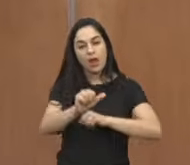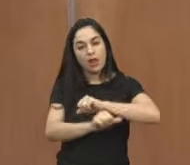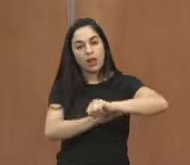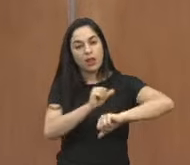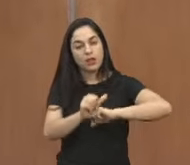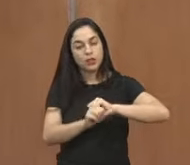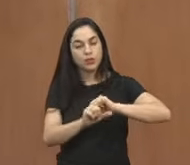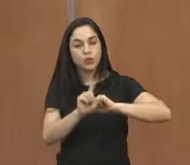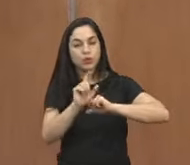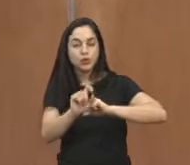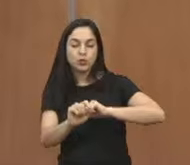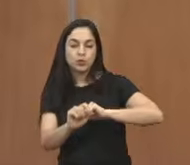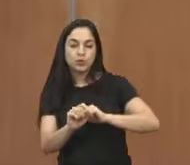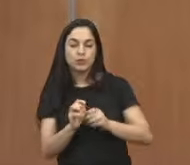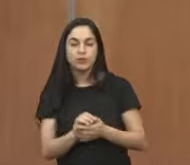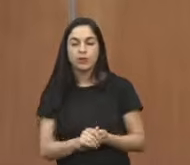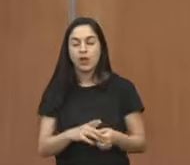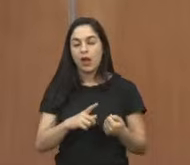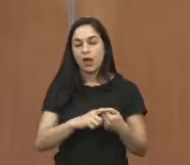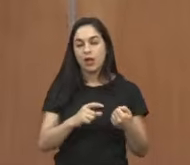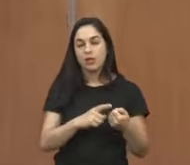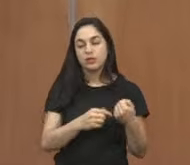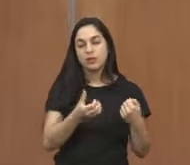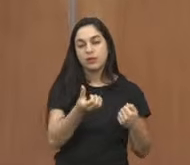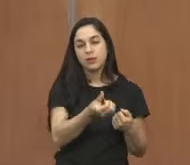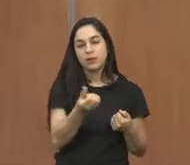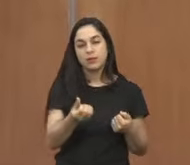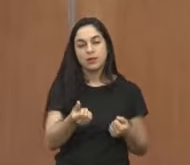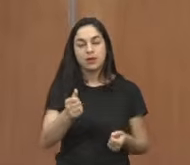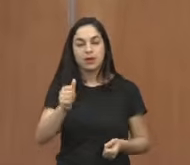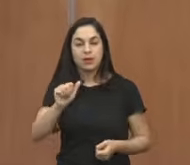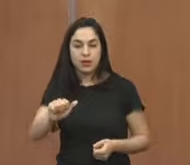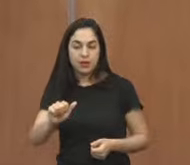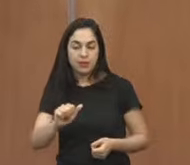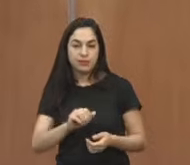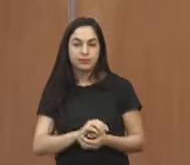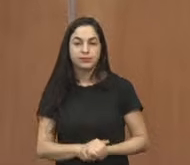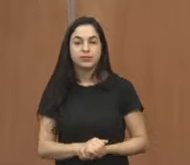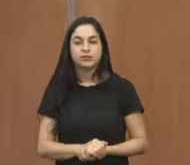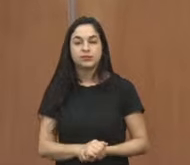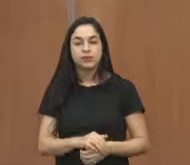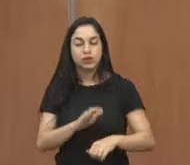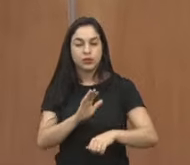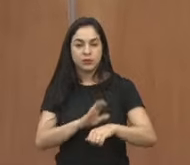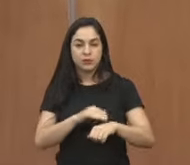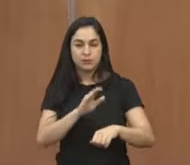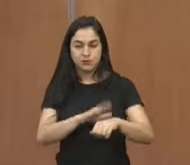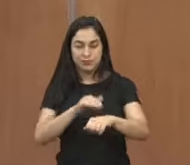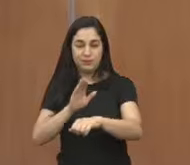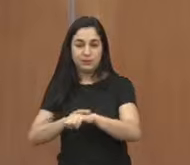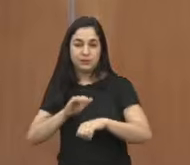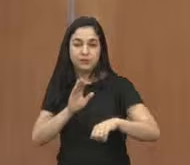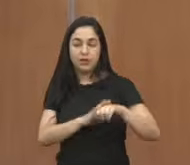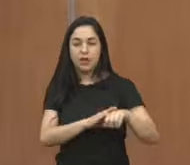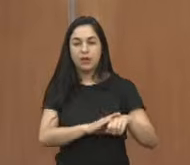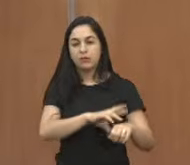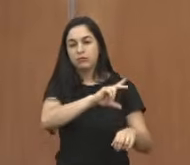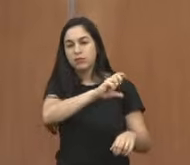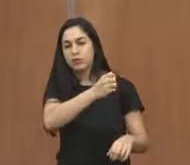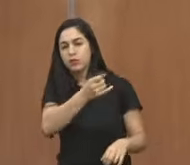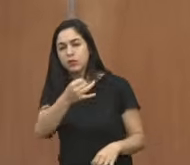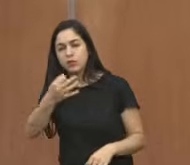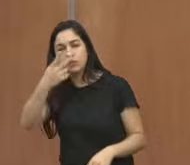e acréscimos. Artigo 66A. A chamada regimental das sessões